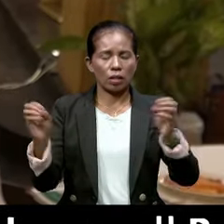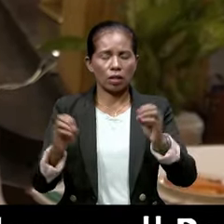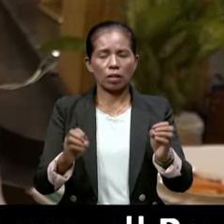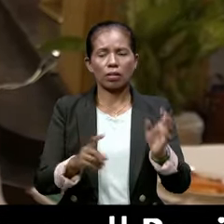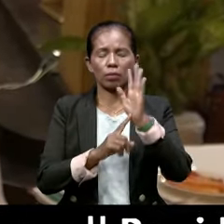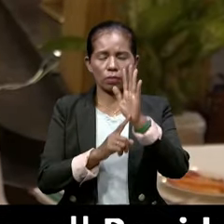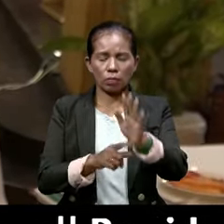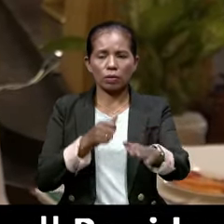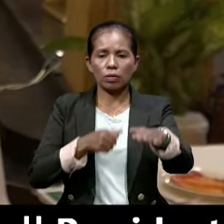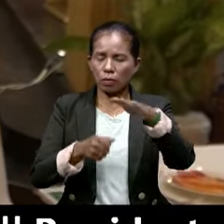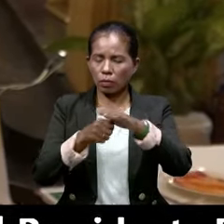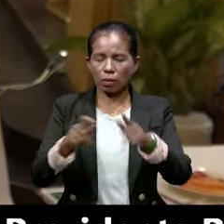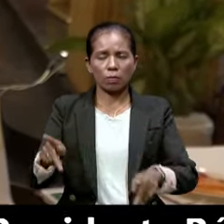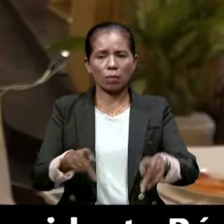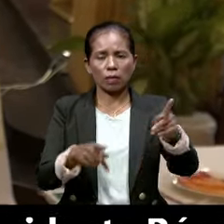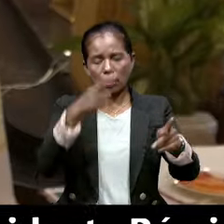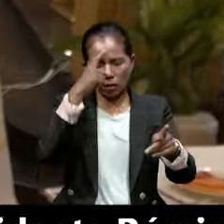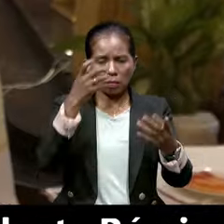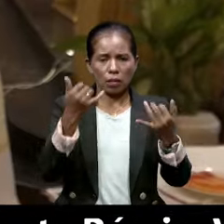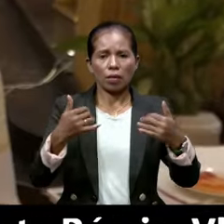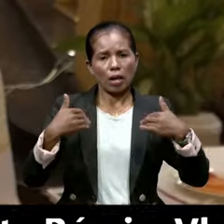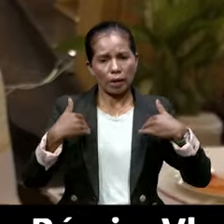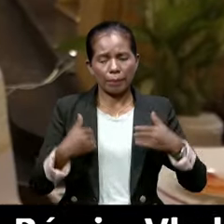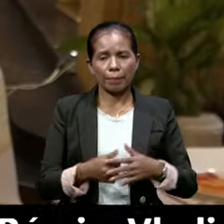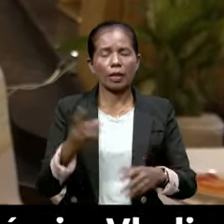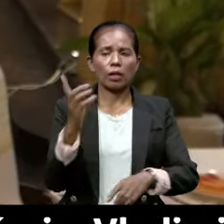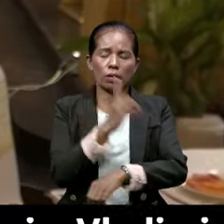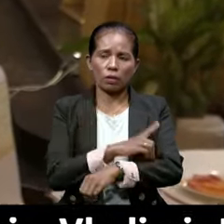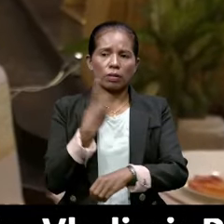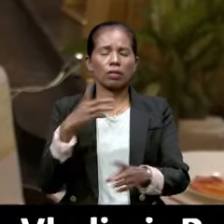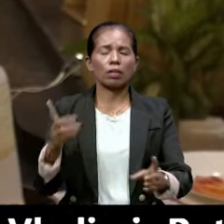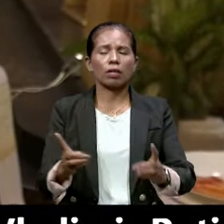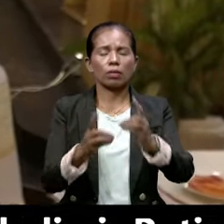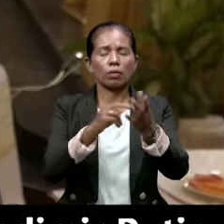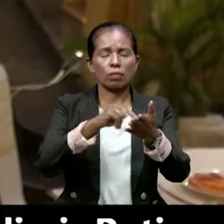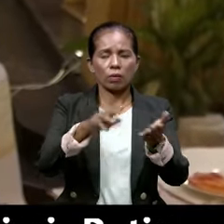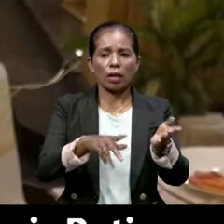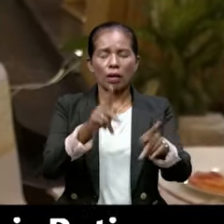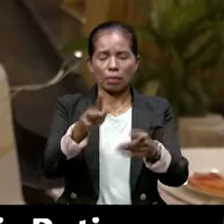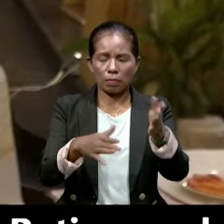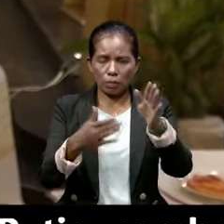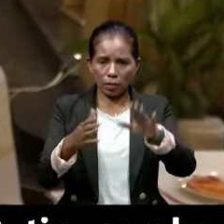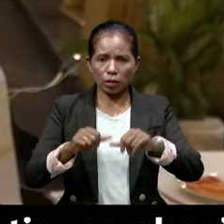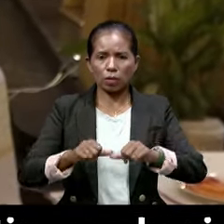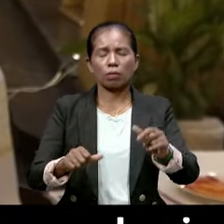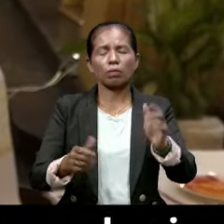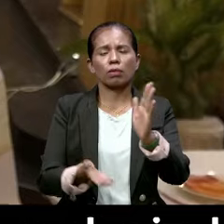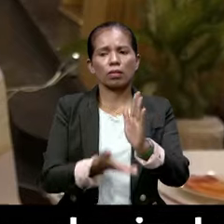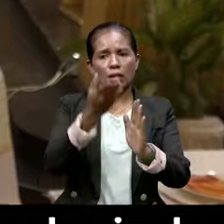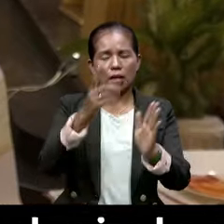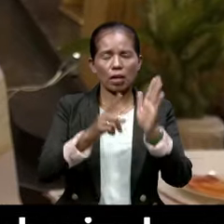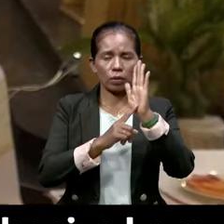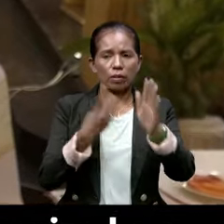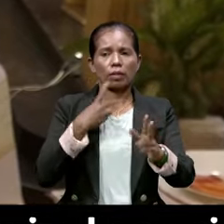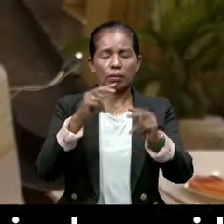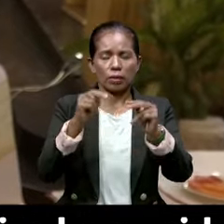público na cada situação acontece ita hielo lorong ita sorry tinha número multa dar ne bene gráfico ne continua sai ne hatudo kata ita precisa